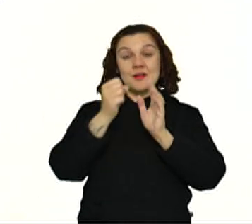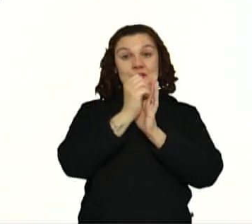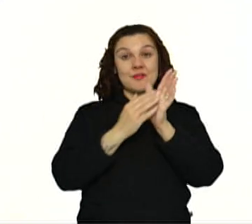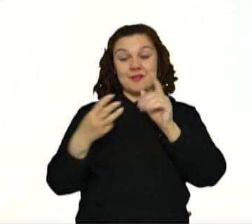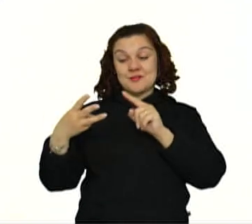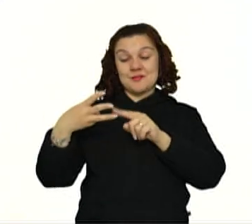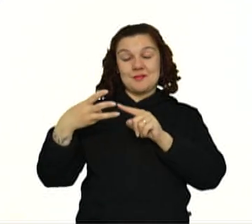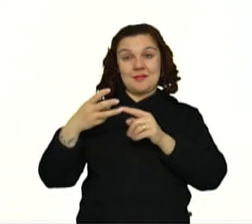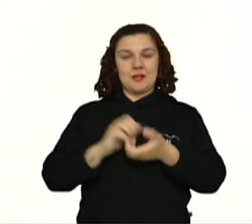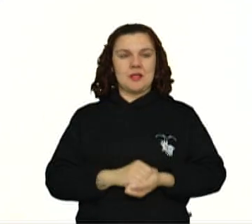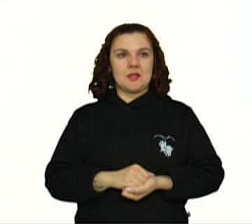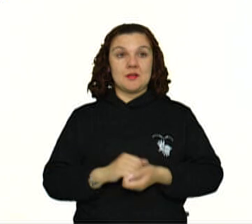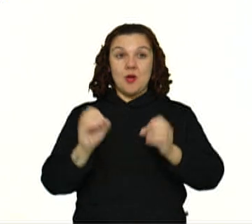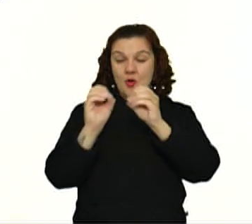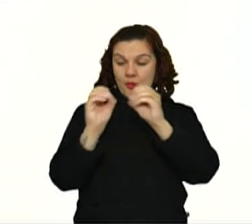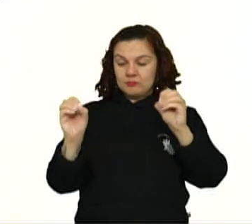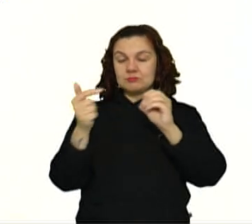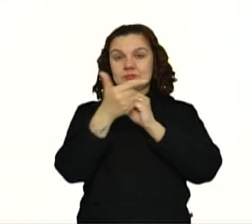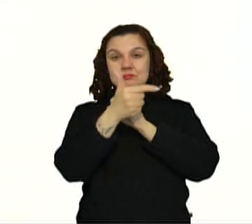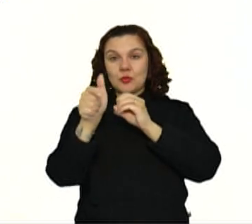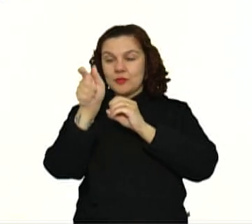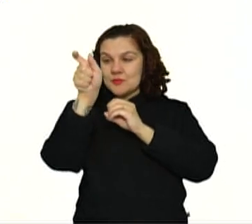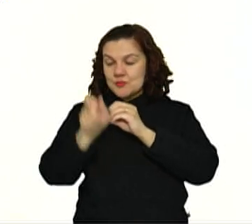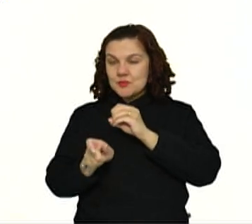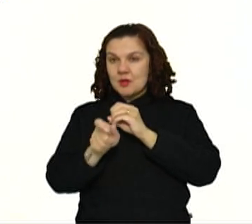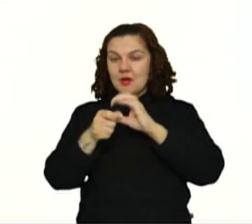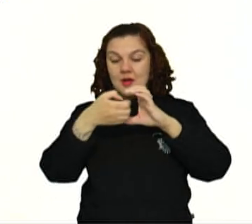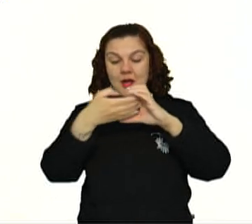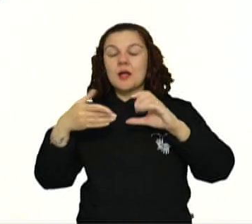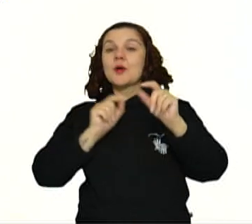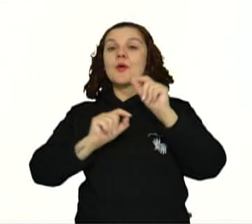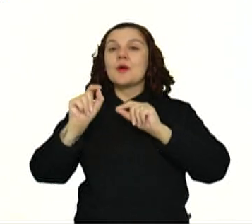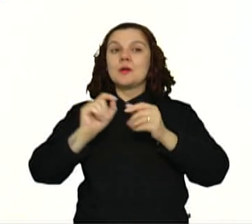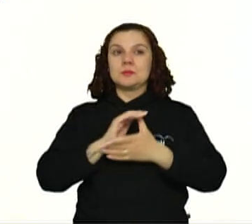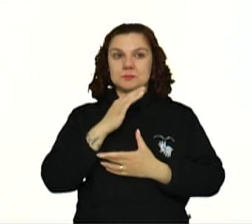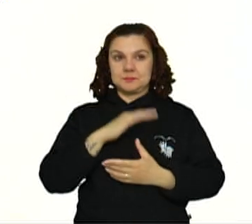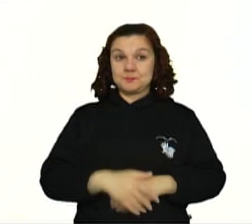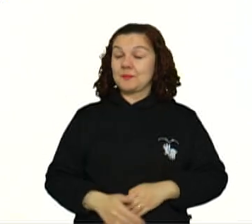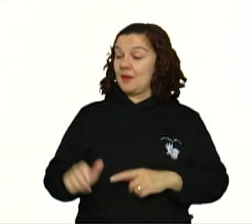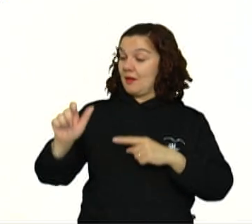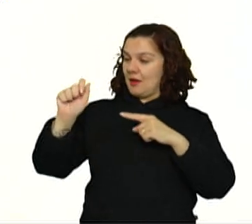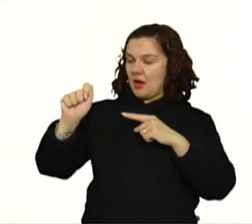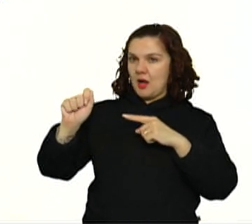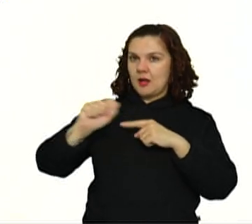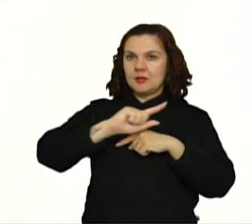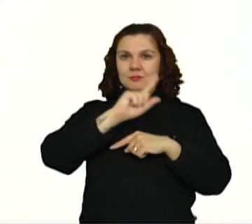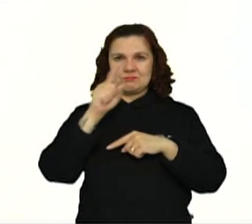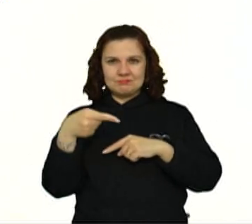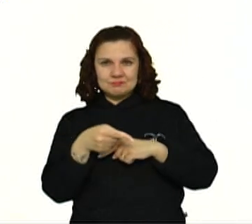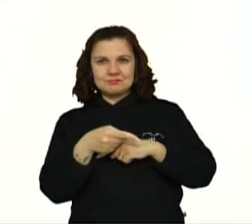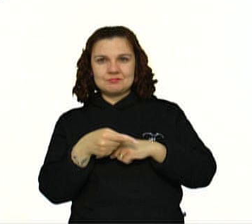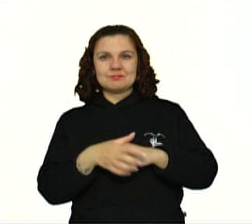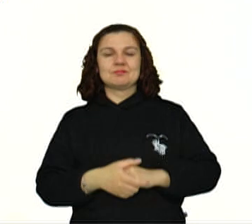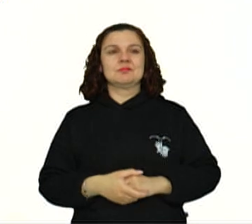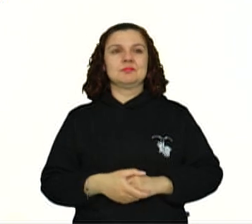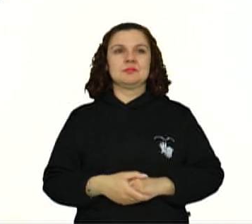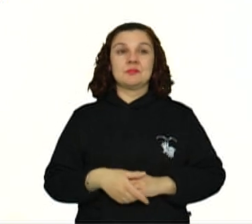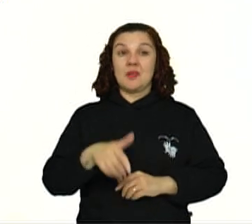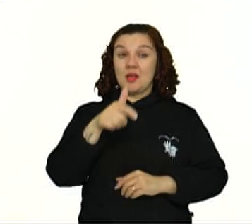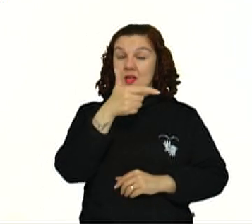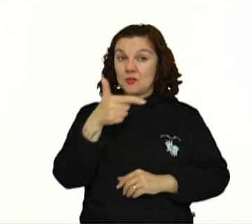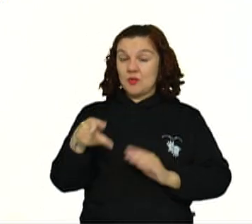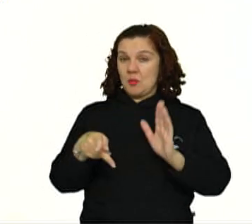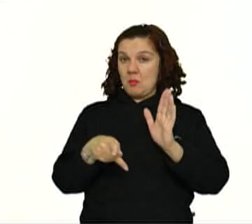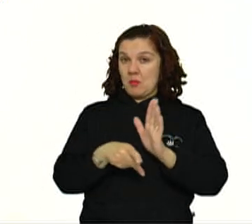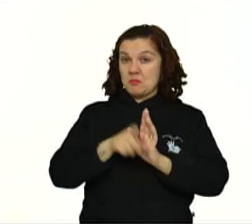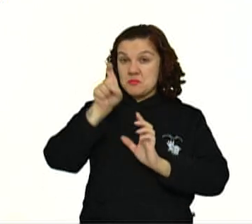Atividade 3. A oração sem sujeito caracteriza-se por A. O sujeito estar indeterminado, não se atribui o